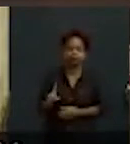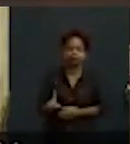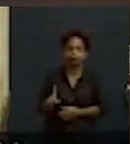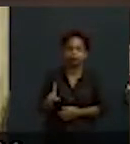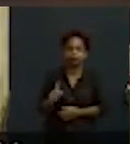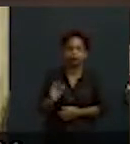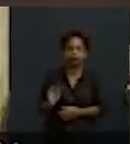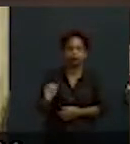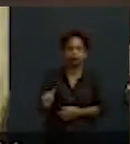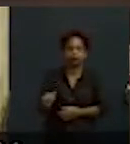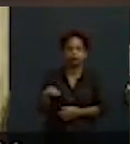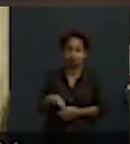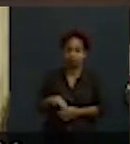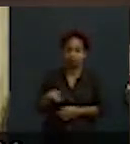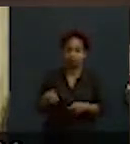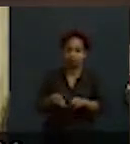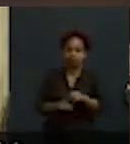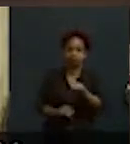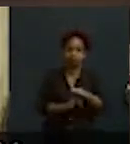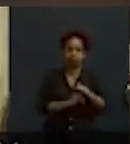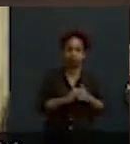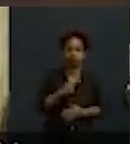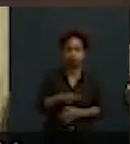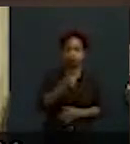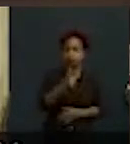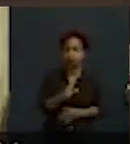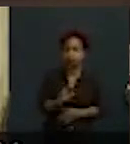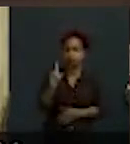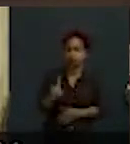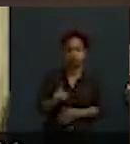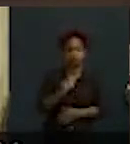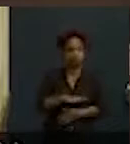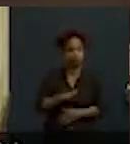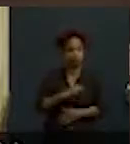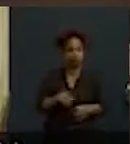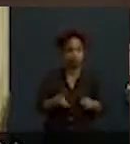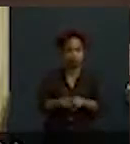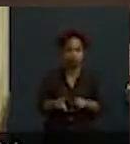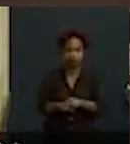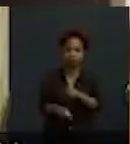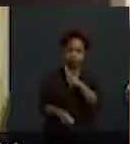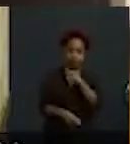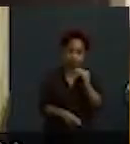IBDFAM, e do Instituto Brasileiro de Direito da Criança e do Adolescente,